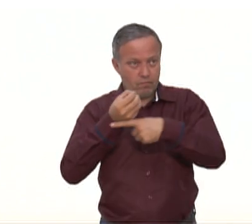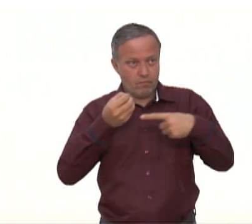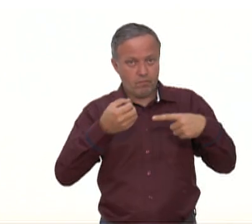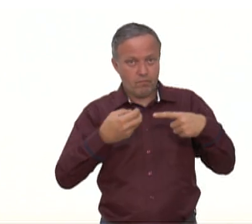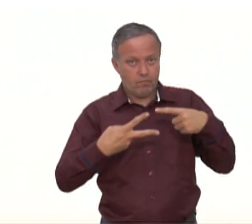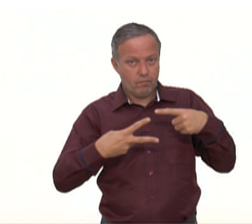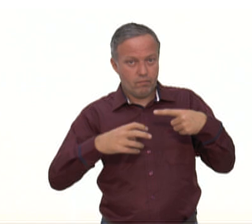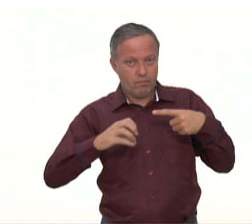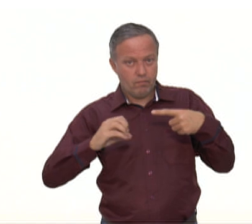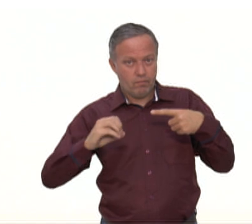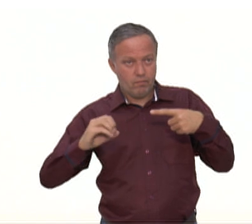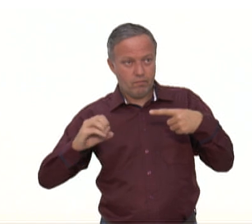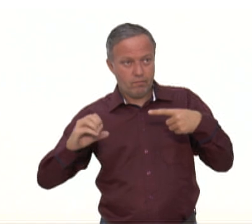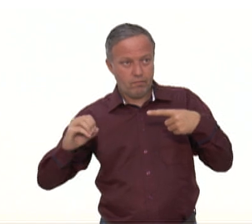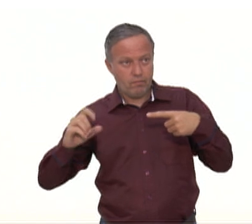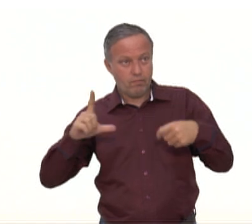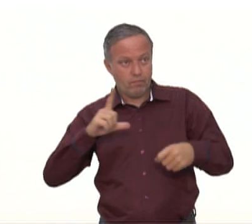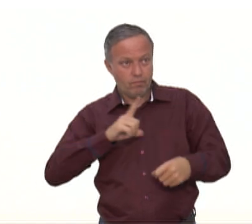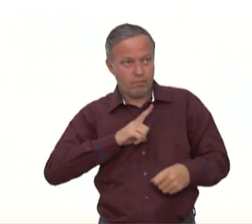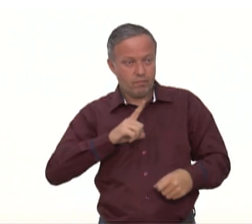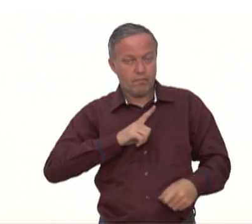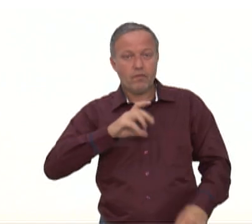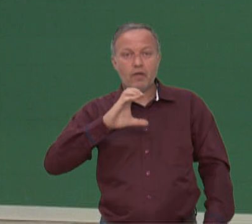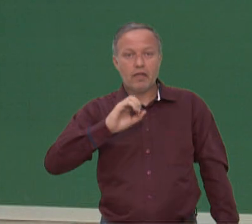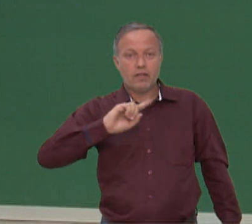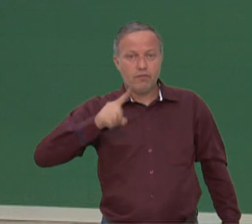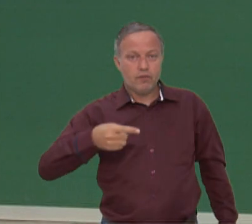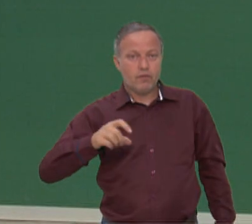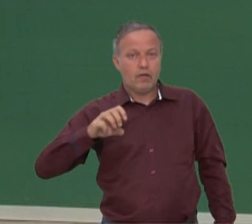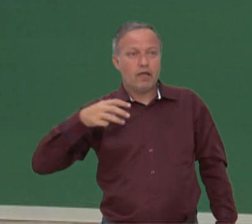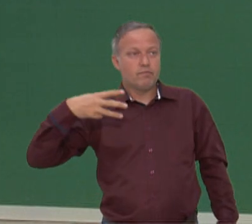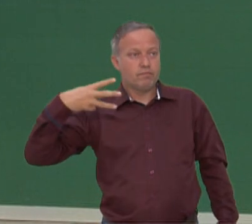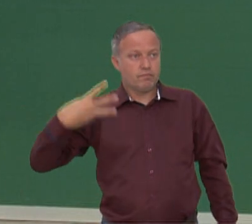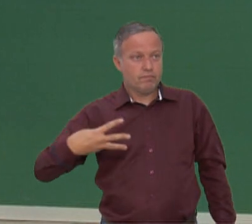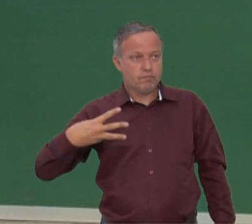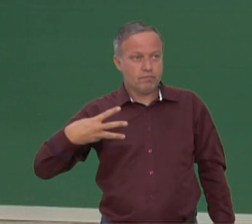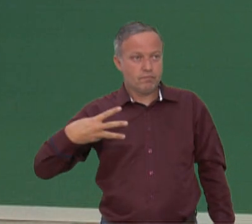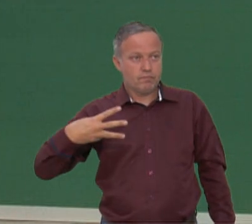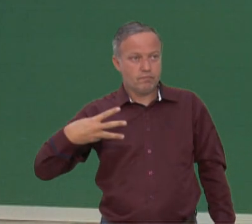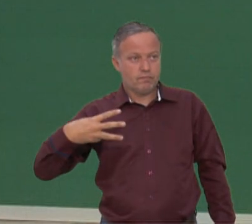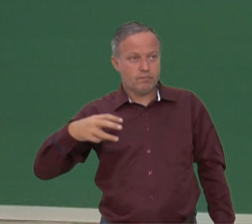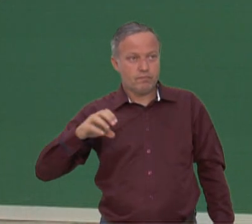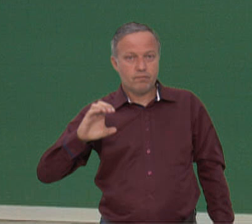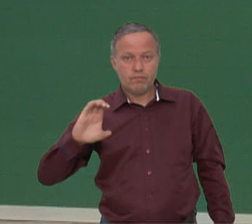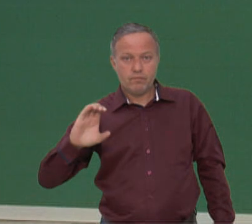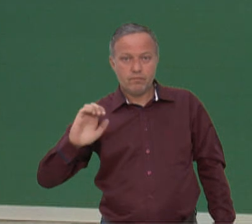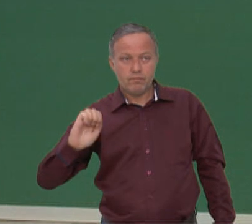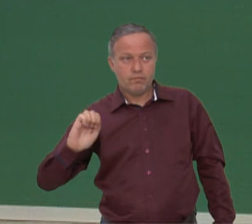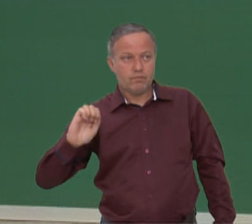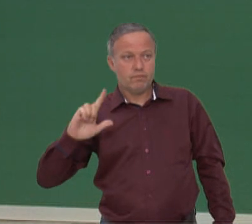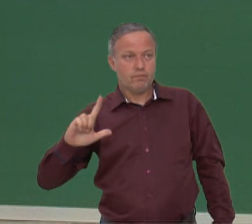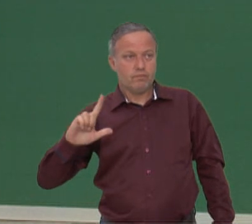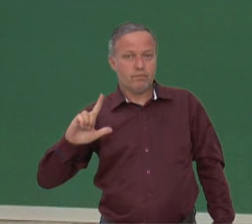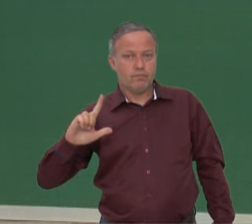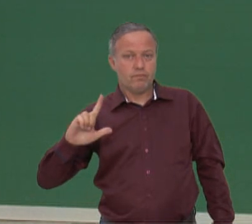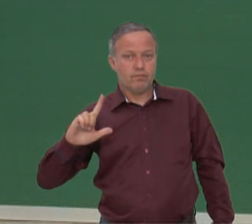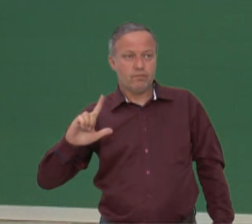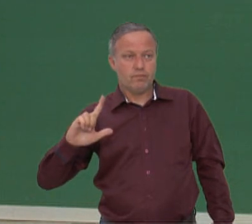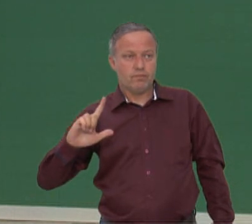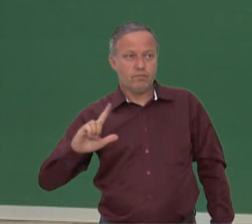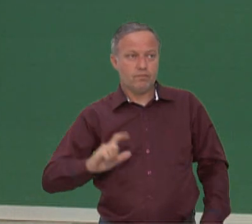calorias por grama grau Celsius. Isso é a característica desse material. Então esse foi o nosso primeiro